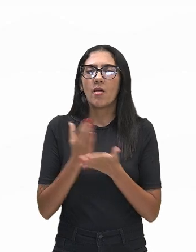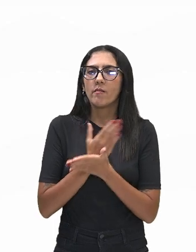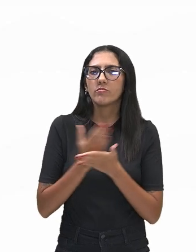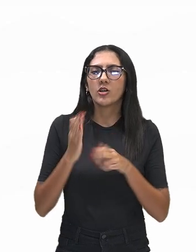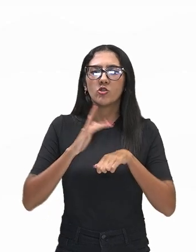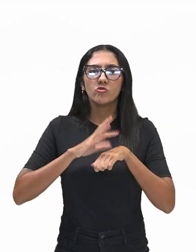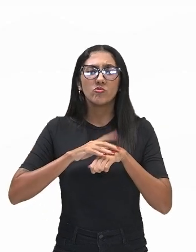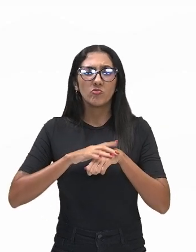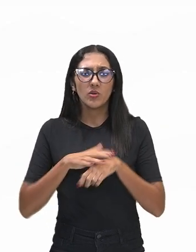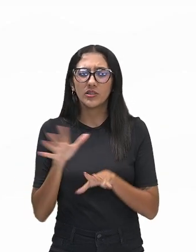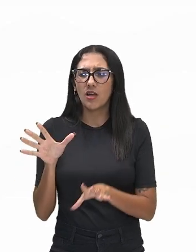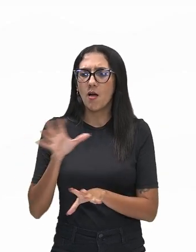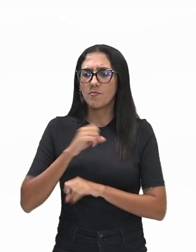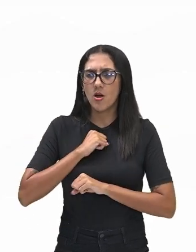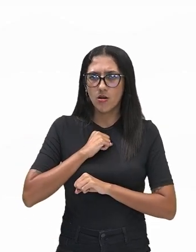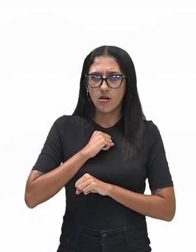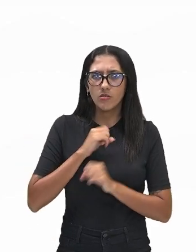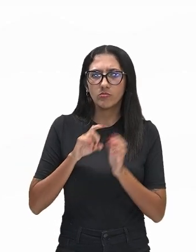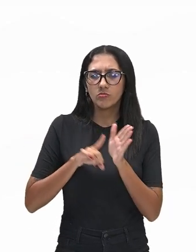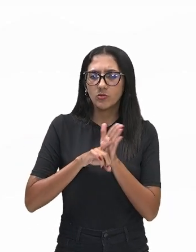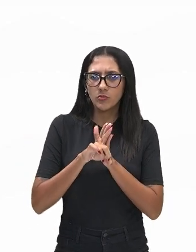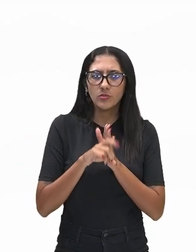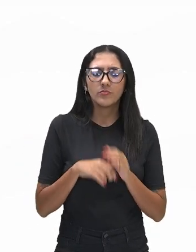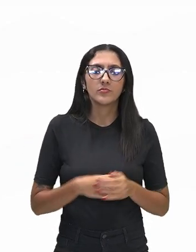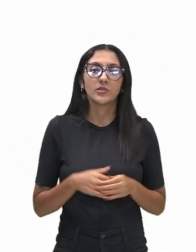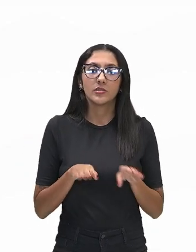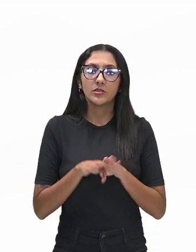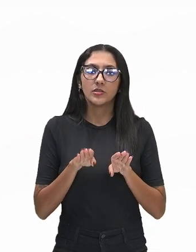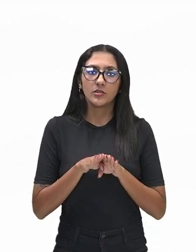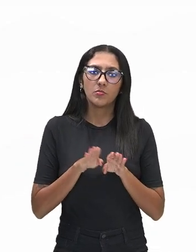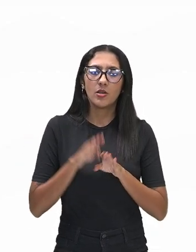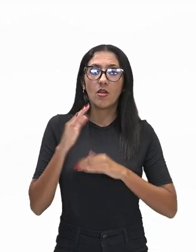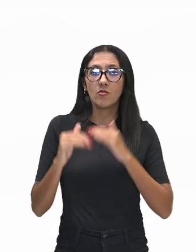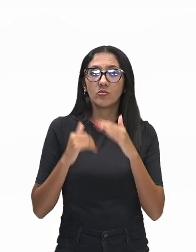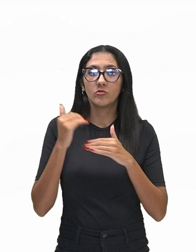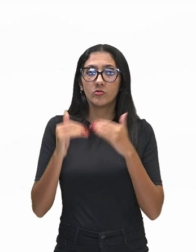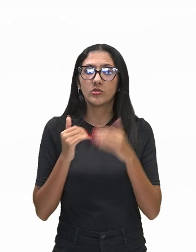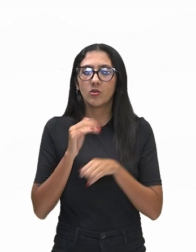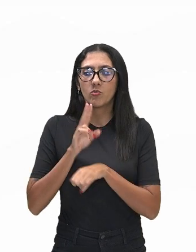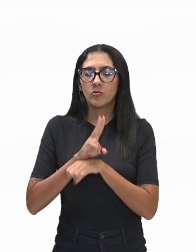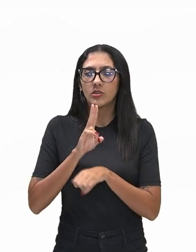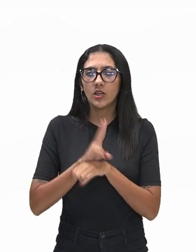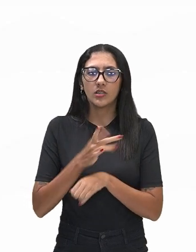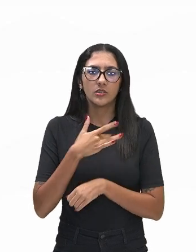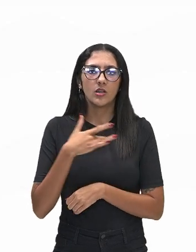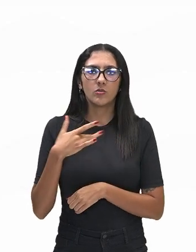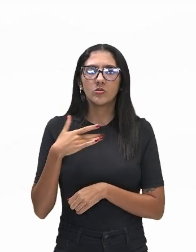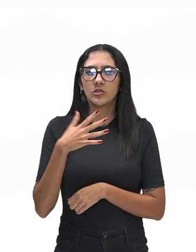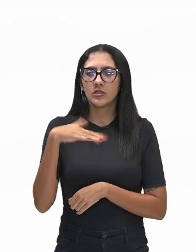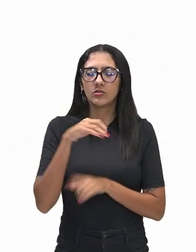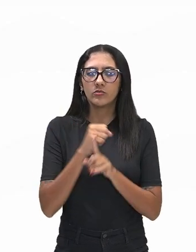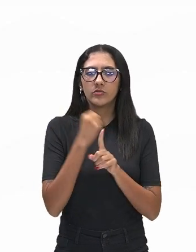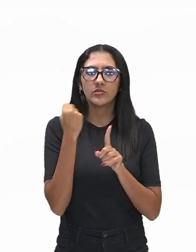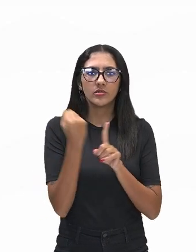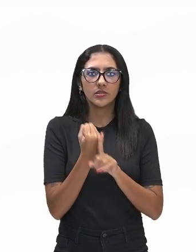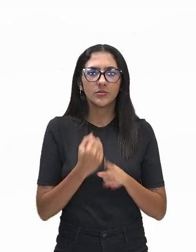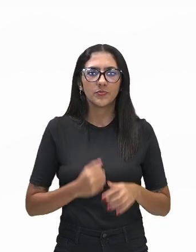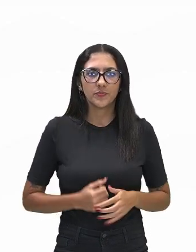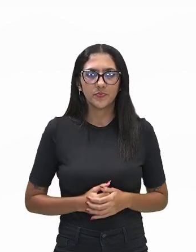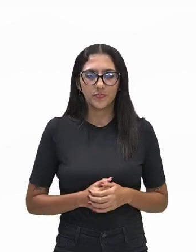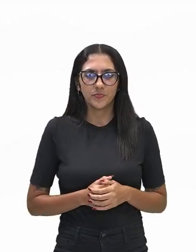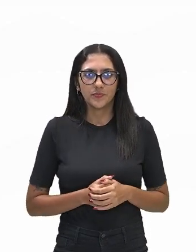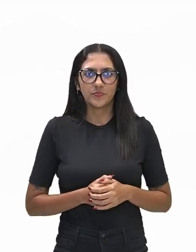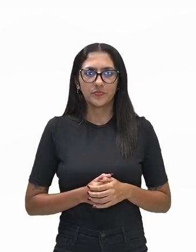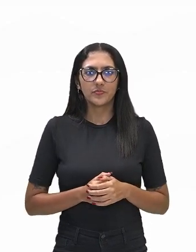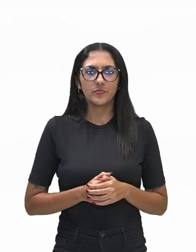doenças infecciosas e na promoção da saúde pública. E essas células de defesa,